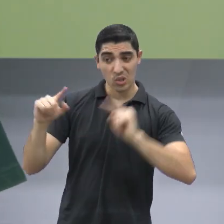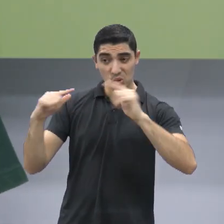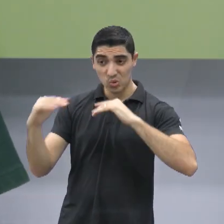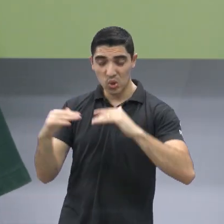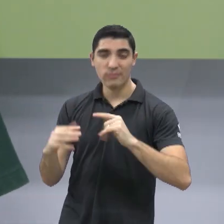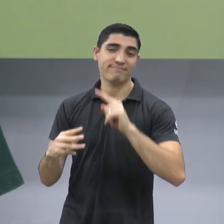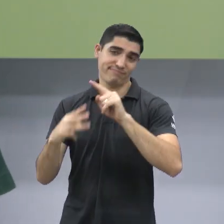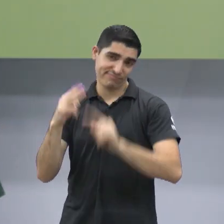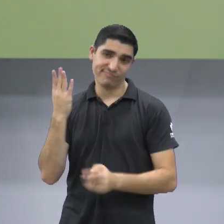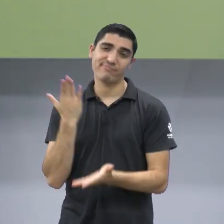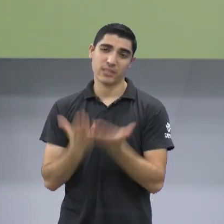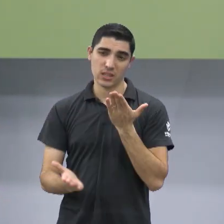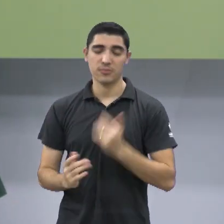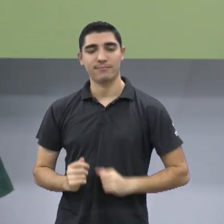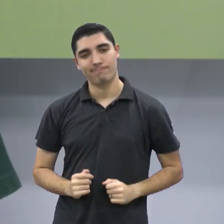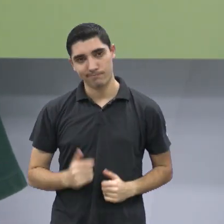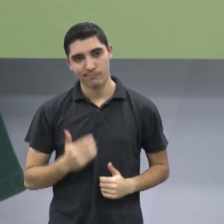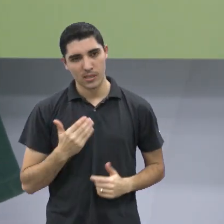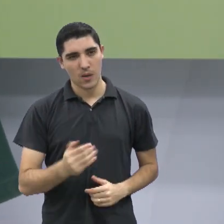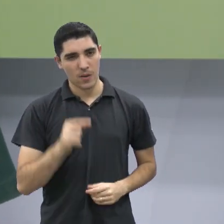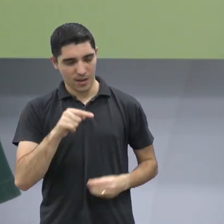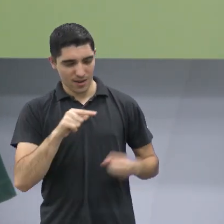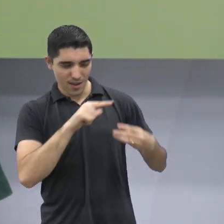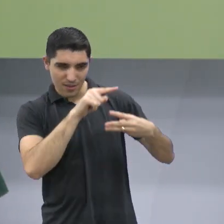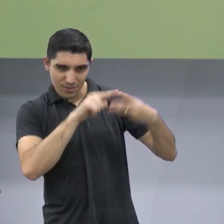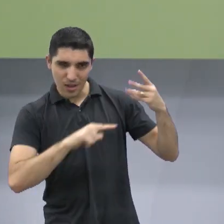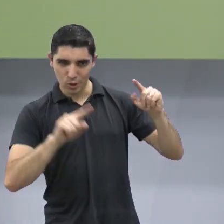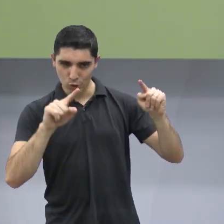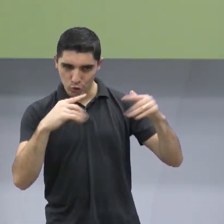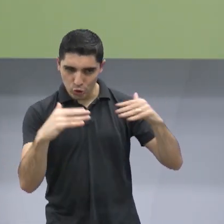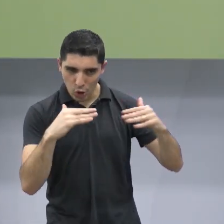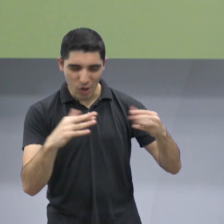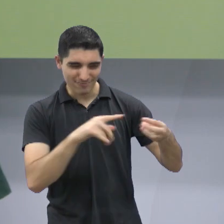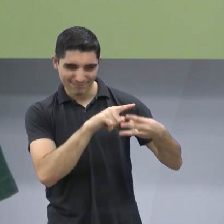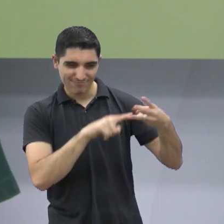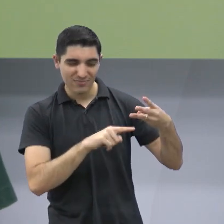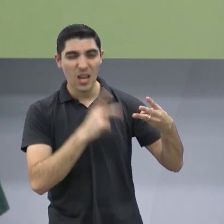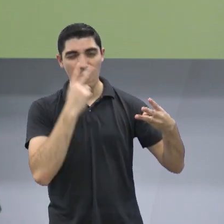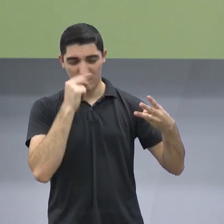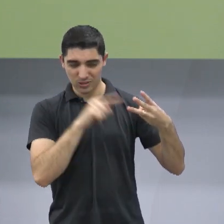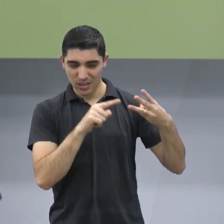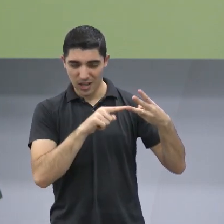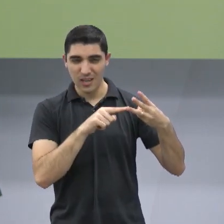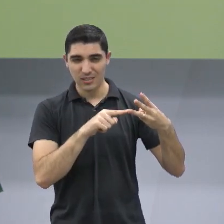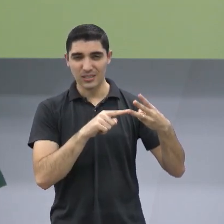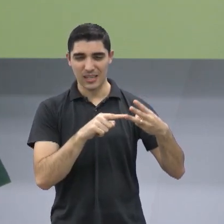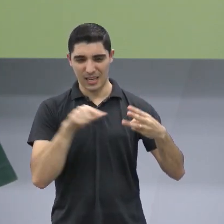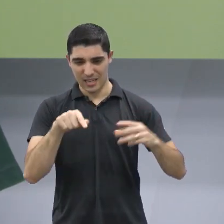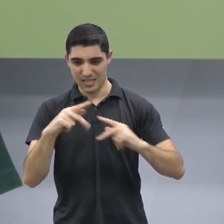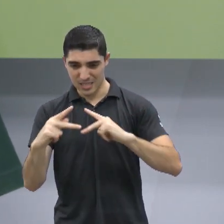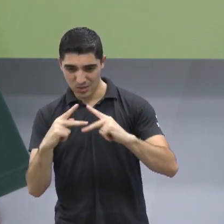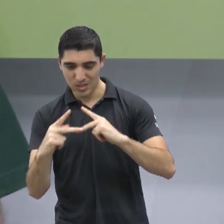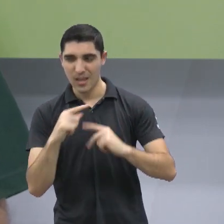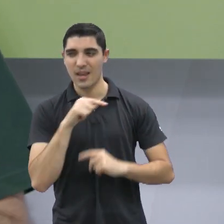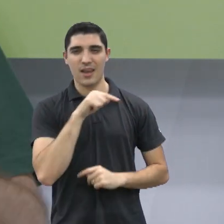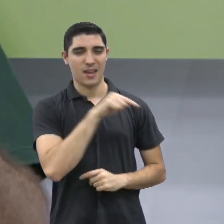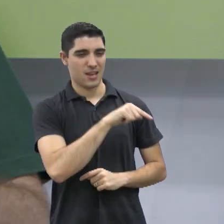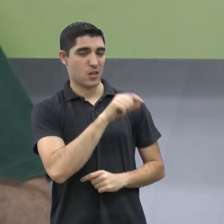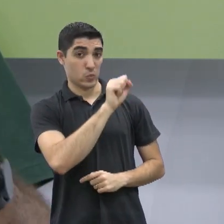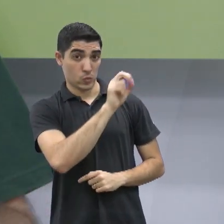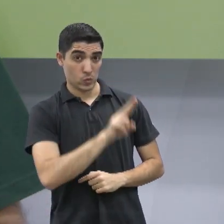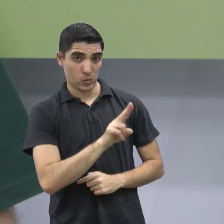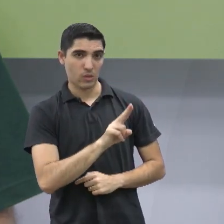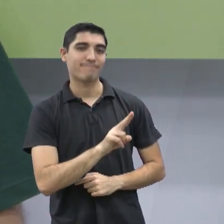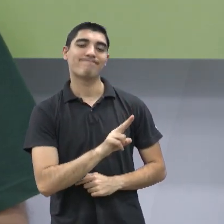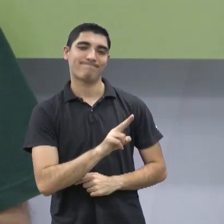3 jogos que o São José fez nesse Campeonato Paulista, acho que essa foi a pior apresentação do São José, né? O primeiro, apesar de